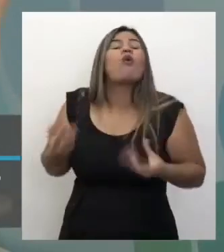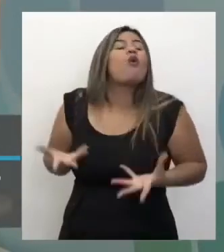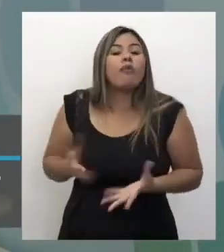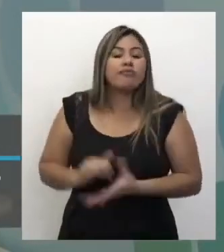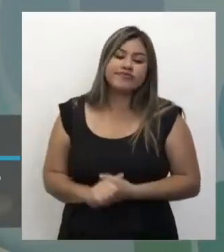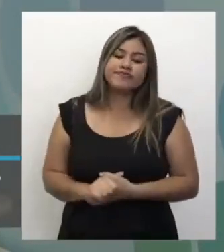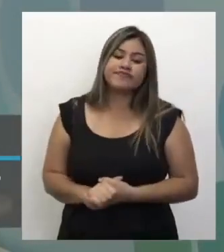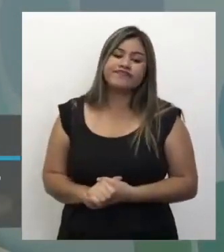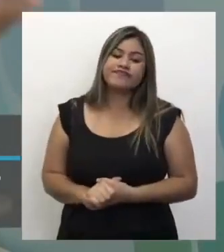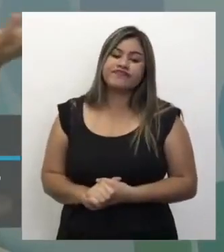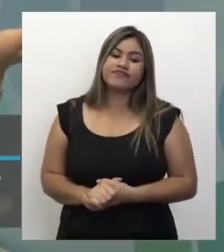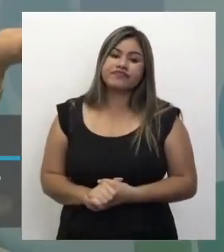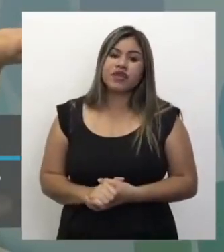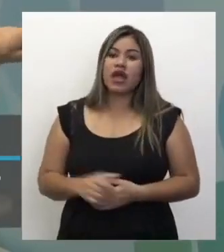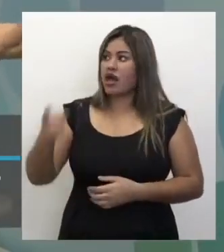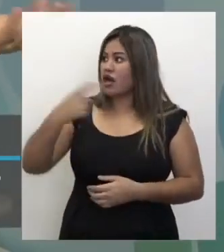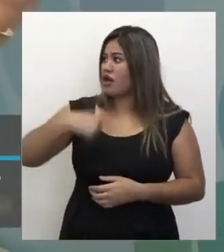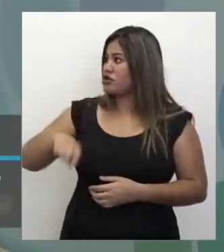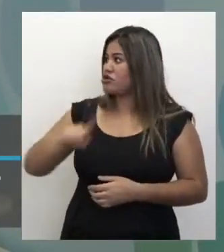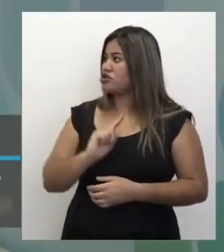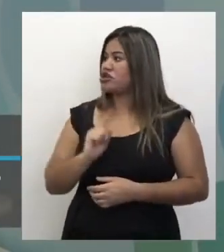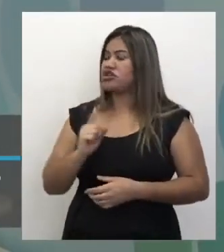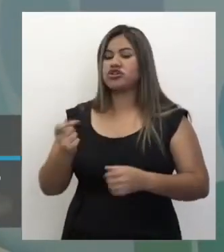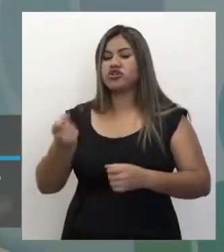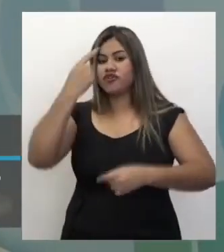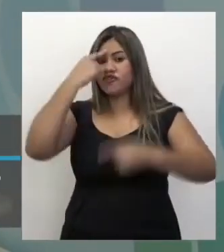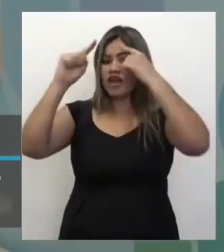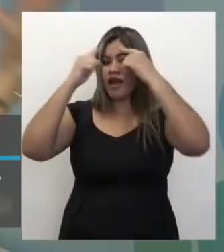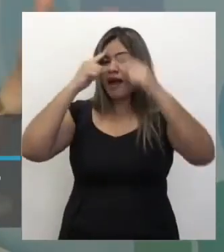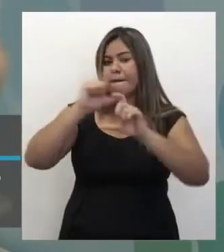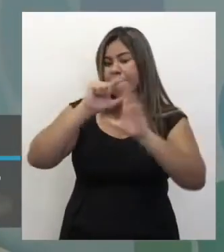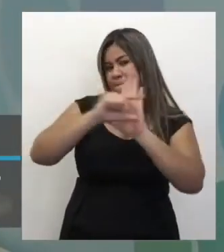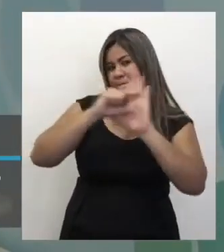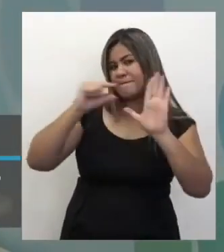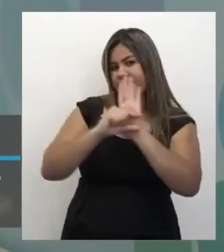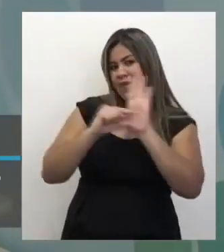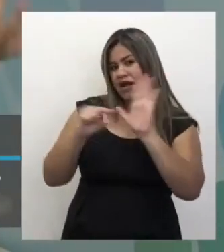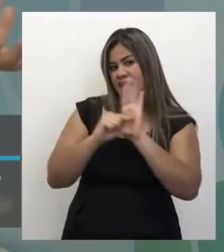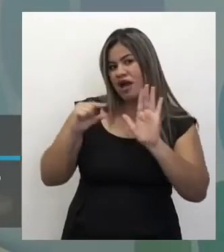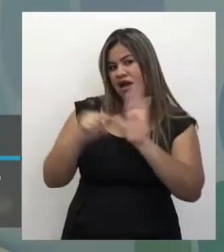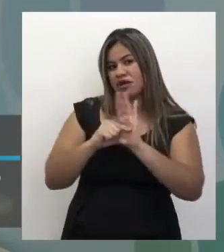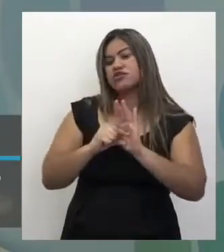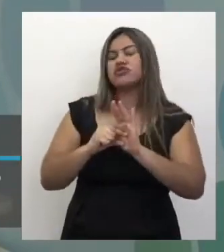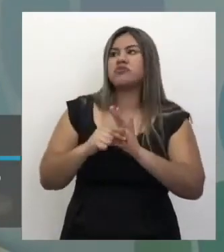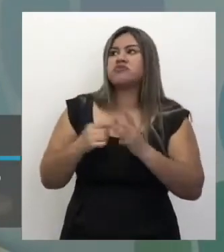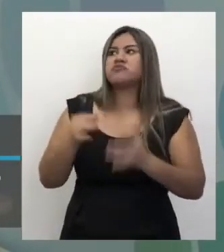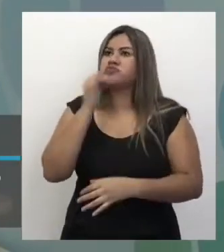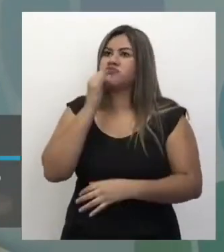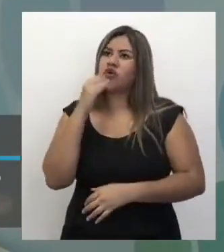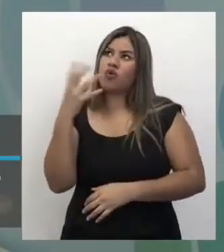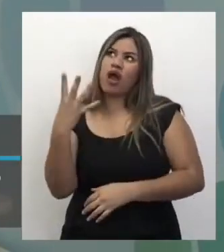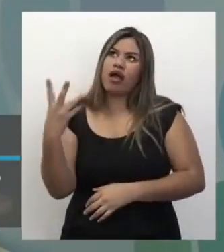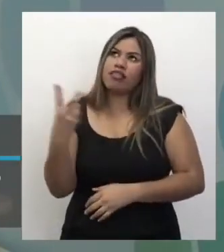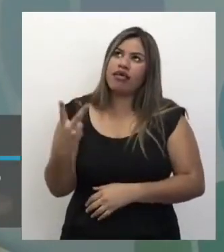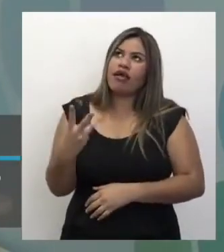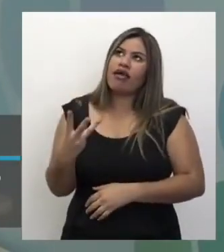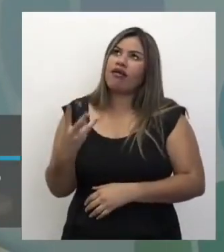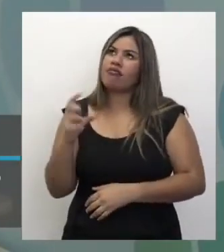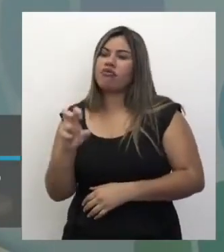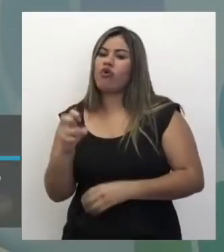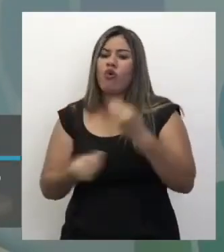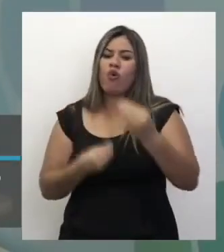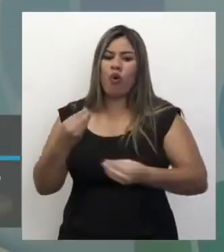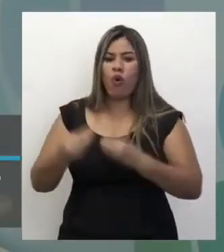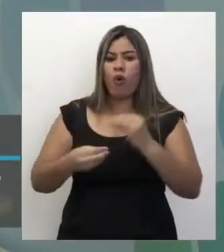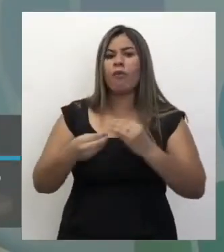sei quantos, que a gente nunca delimita parágrafos, né? Sei lá, em 4, 3, 5 parágrafos, como você vai argumentar